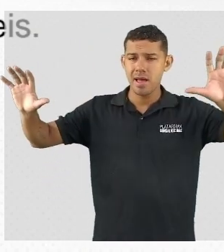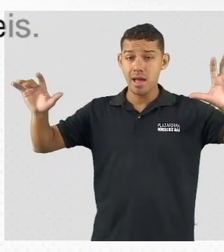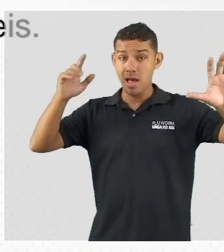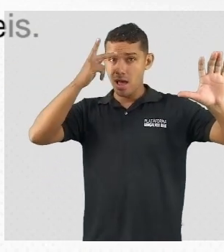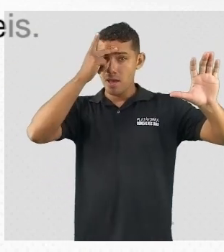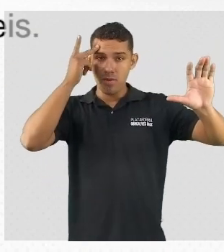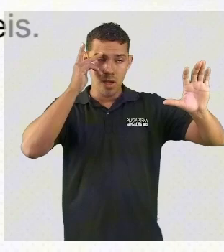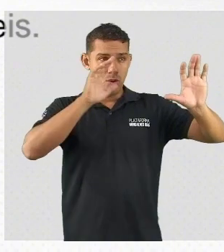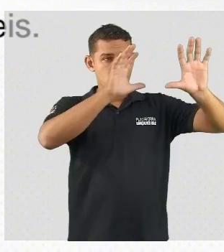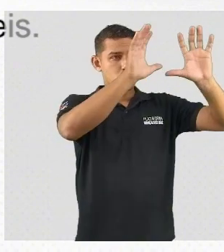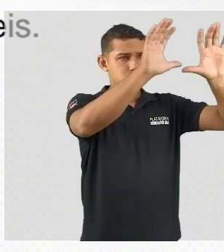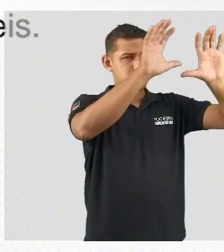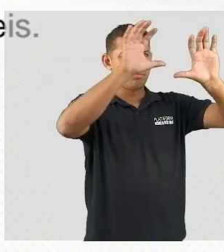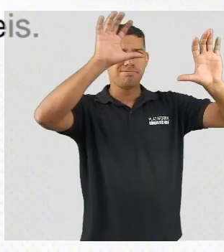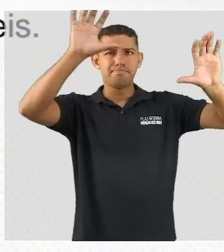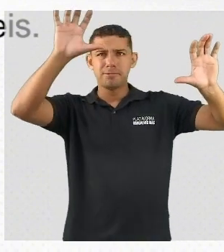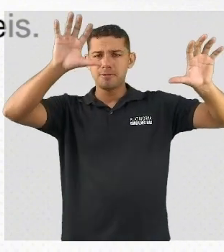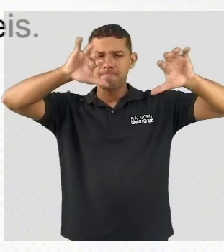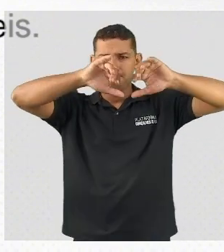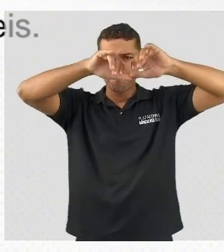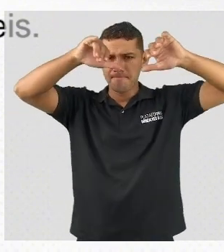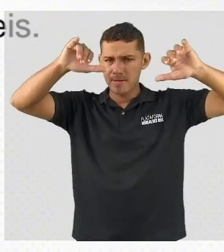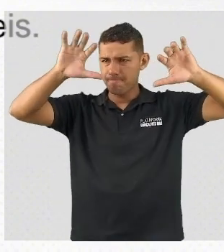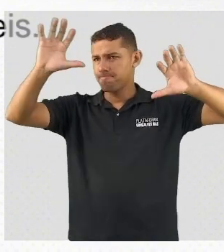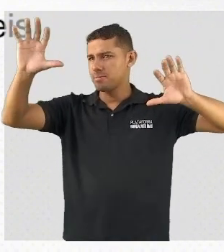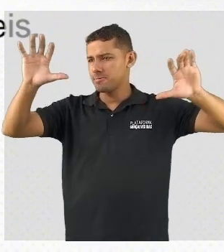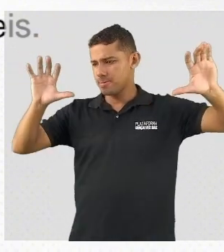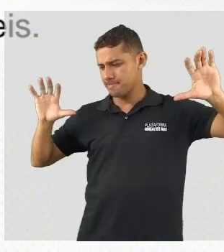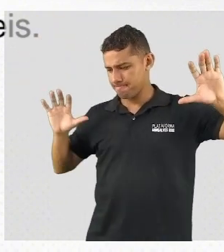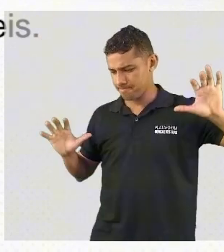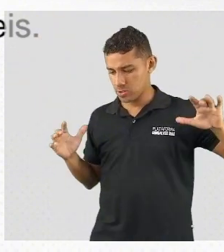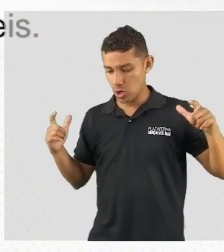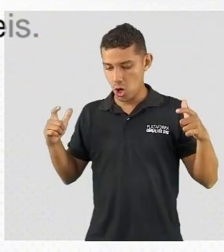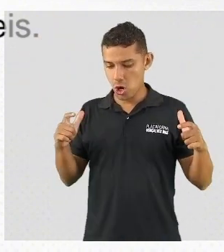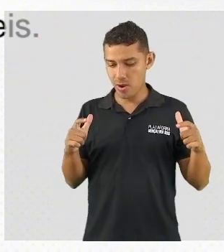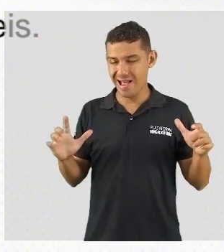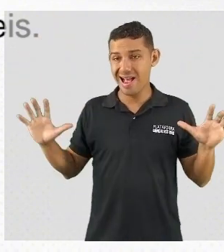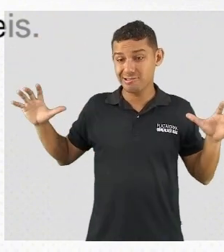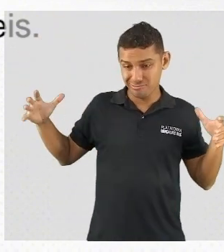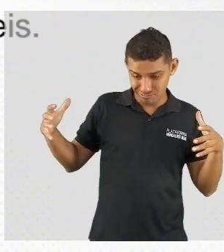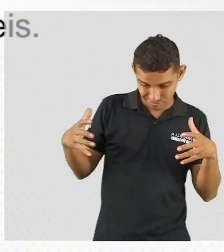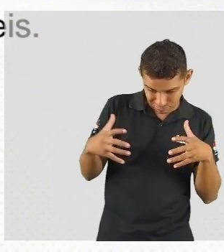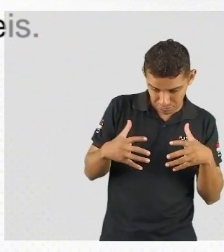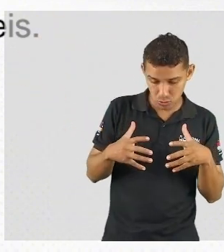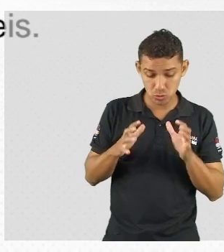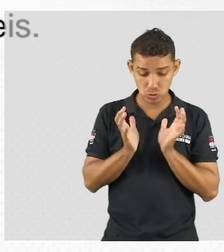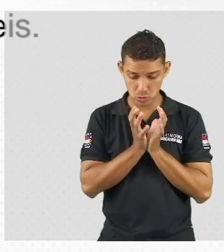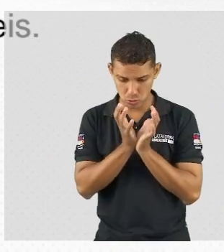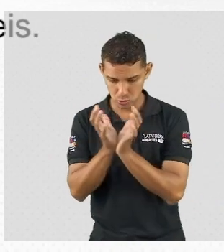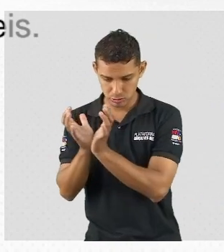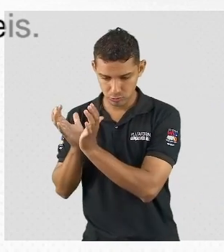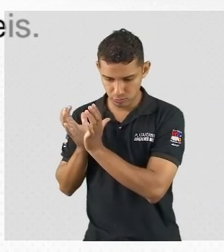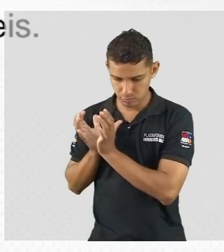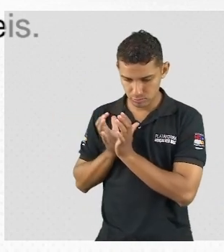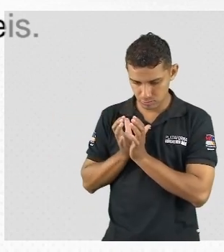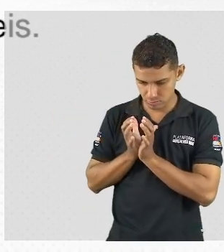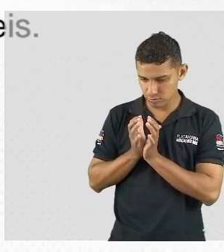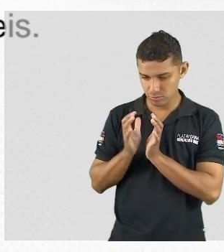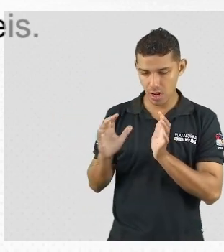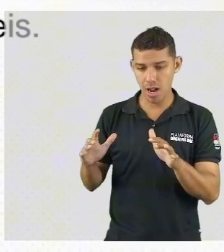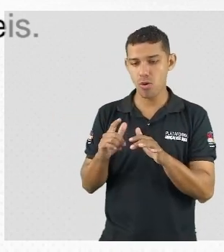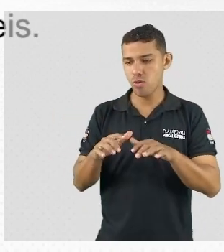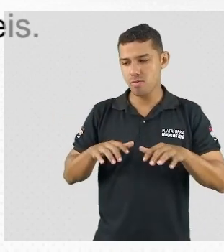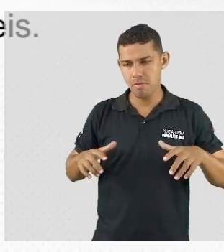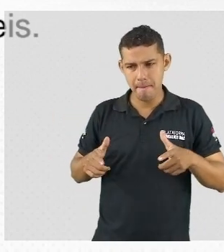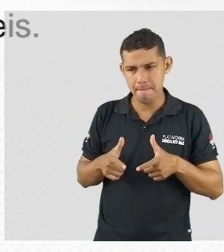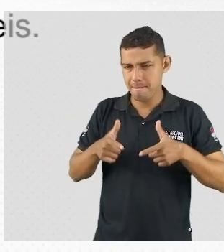começaram a fixar. Então, muita gente está no mesmo local. Antes eram alguns grupos, agrupamentos ali humanos, agora tem